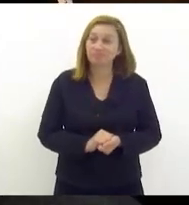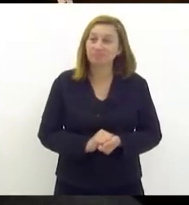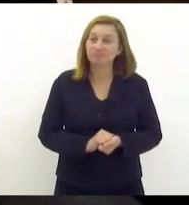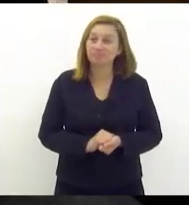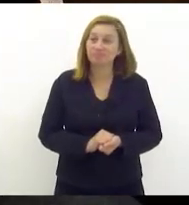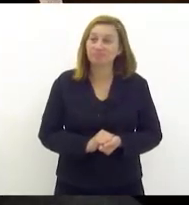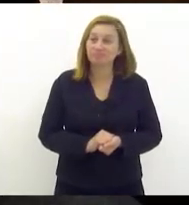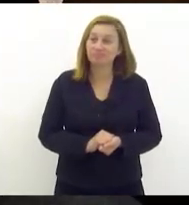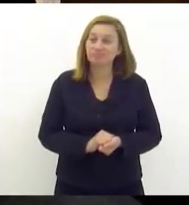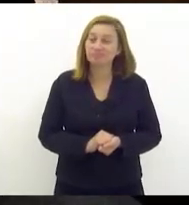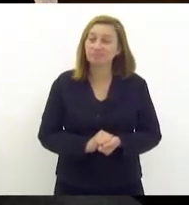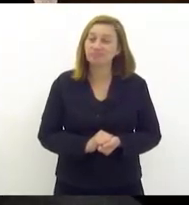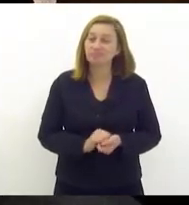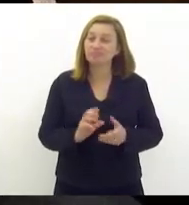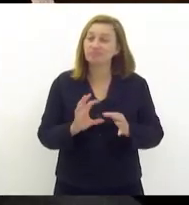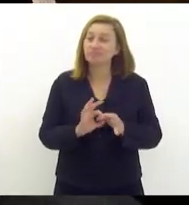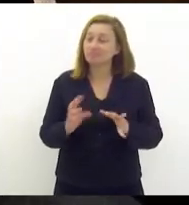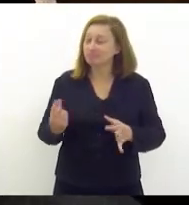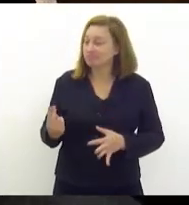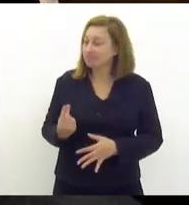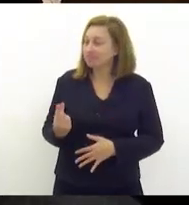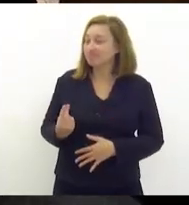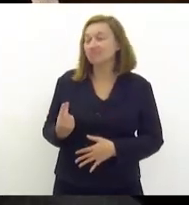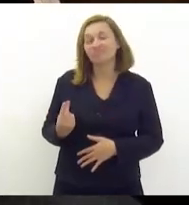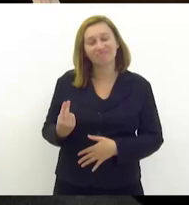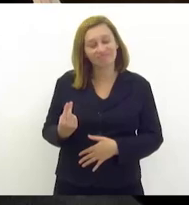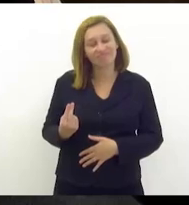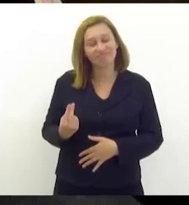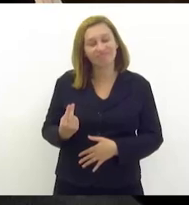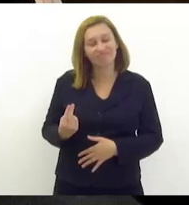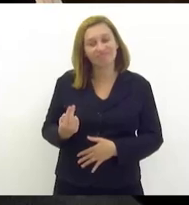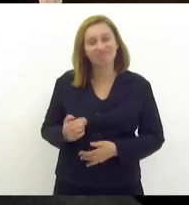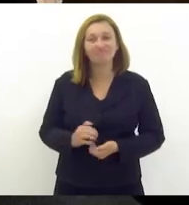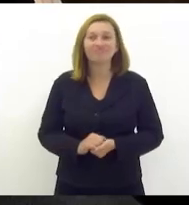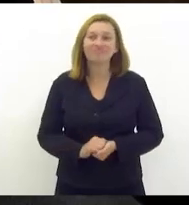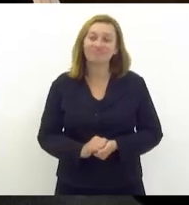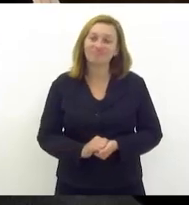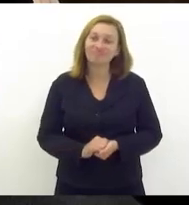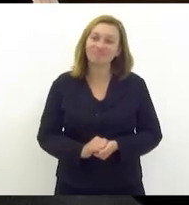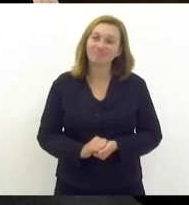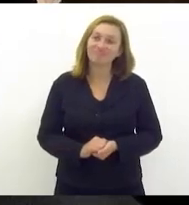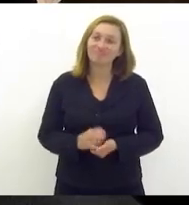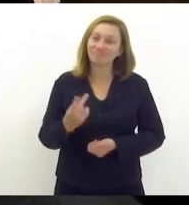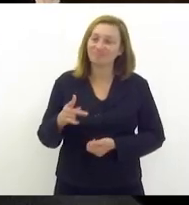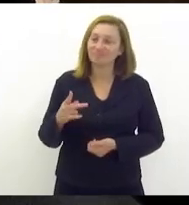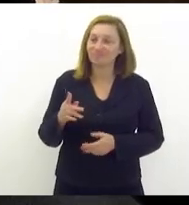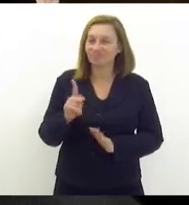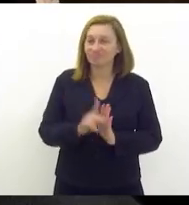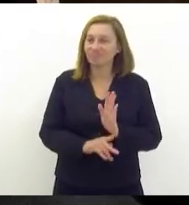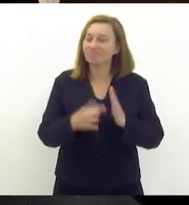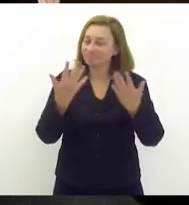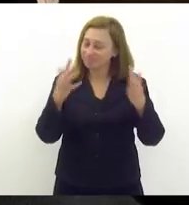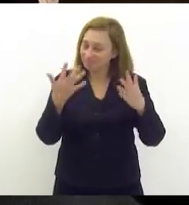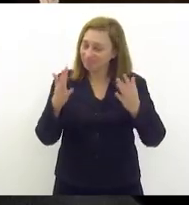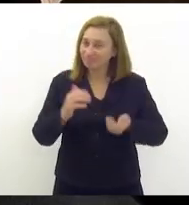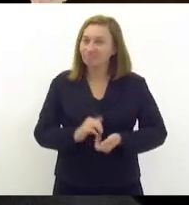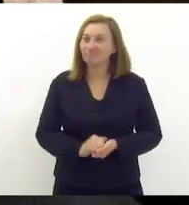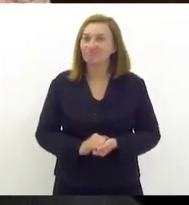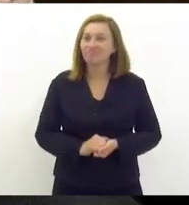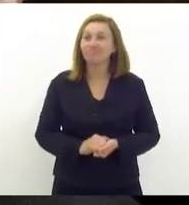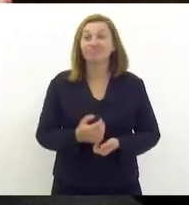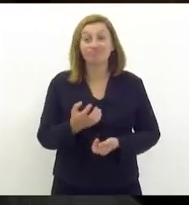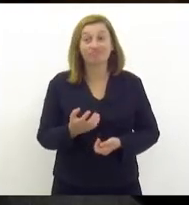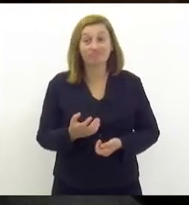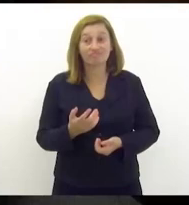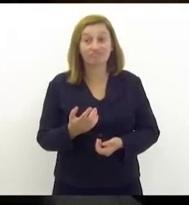que nos autorizar ser coautor do projeto de vossa excelência parabéns e